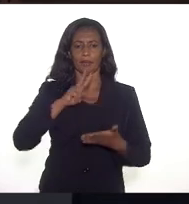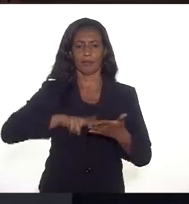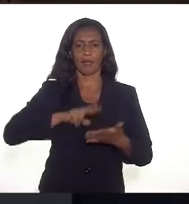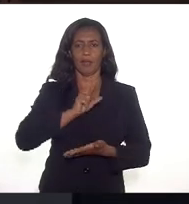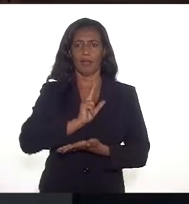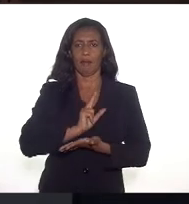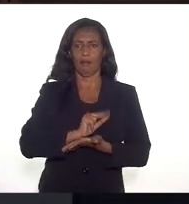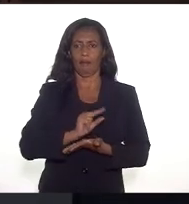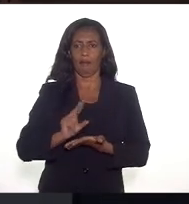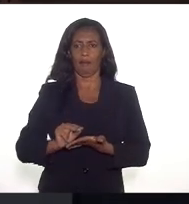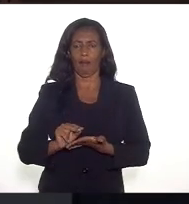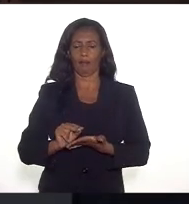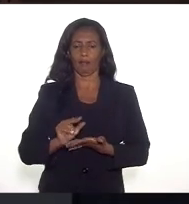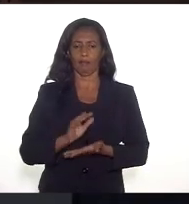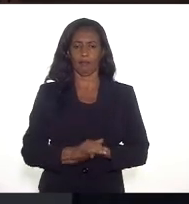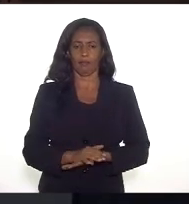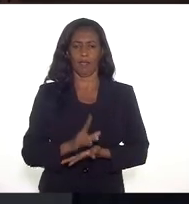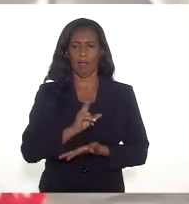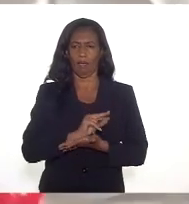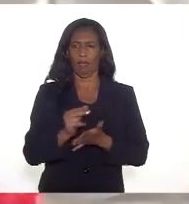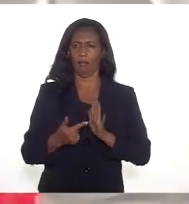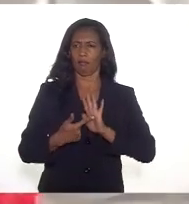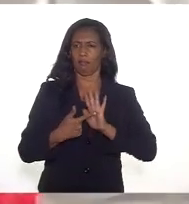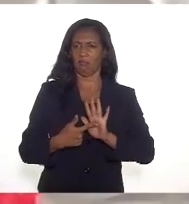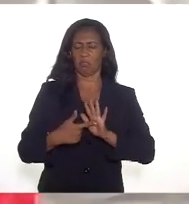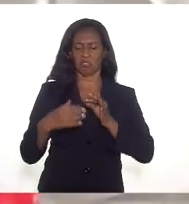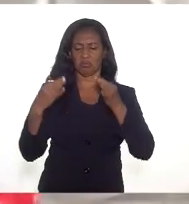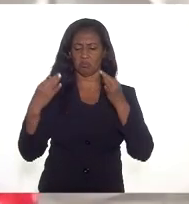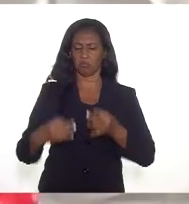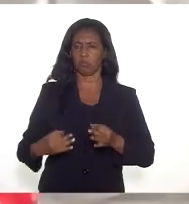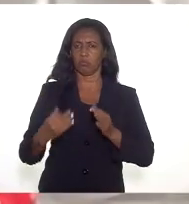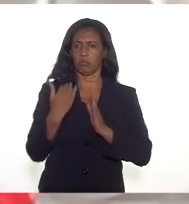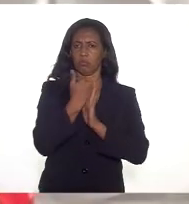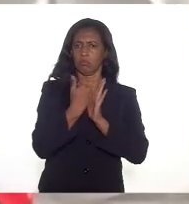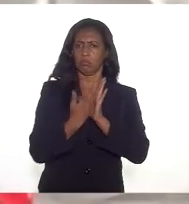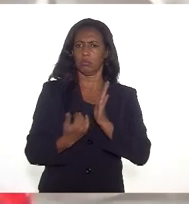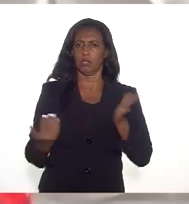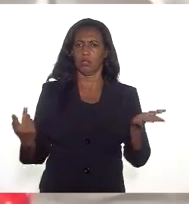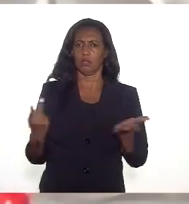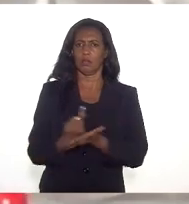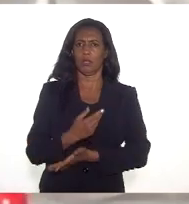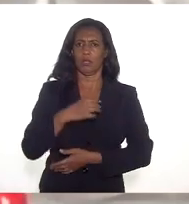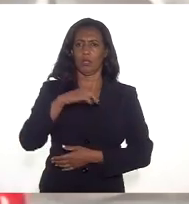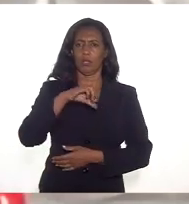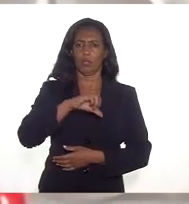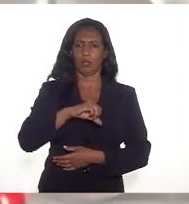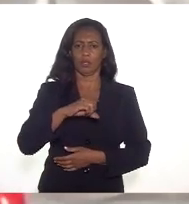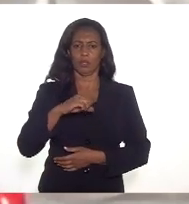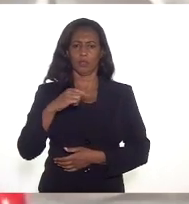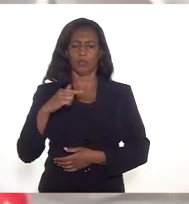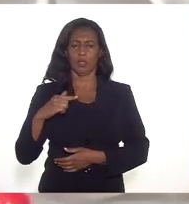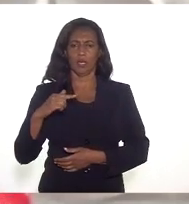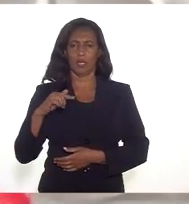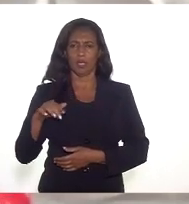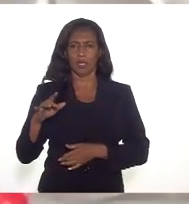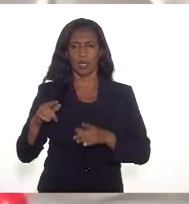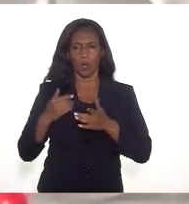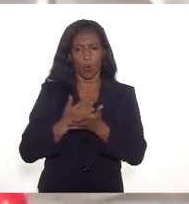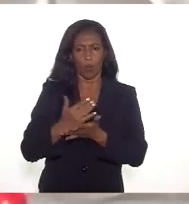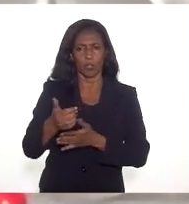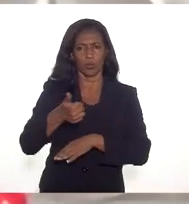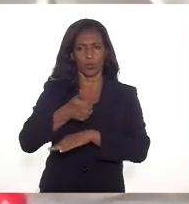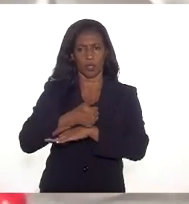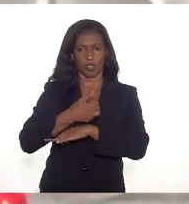anterior. A ata reflete com exatidão o ocorrido na 92ª sessão extraordinária, que iniciada às